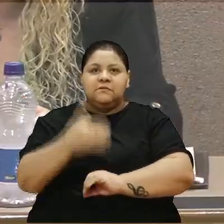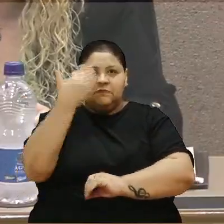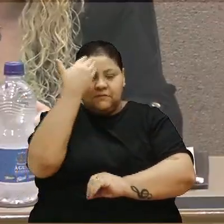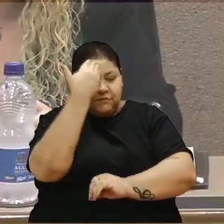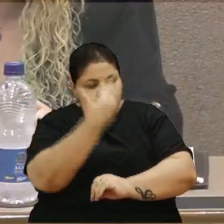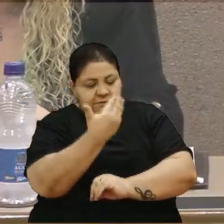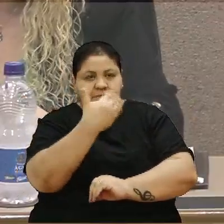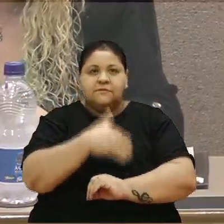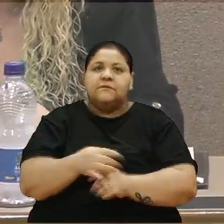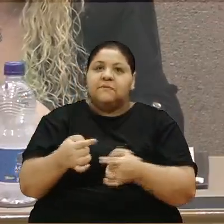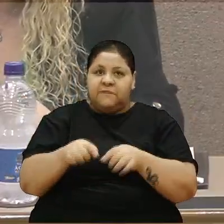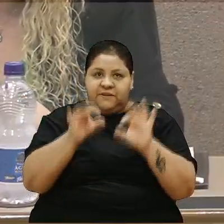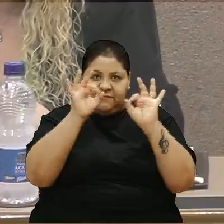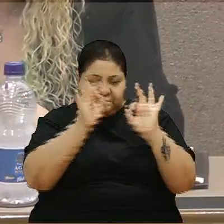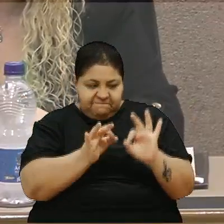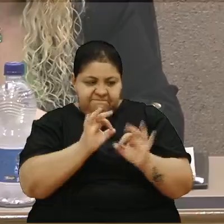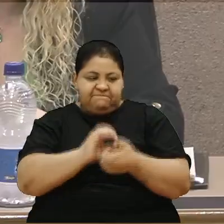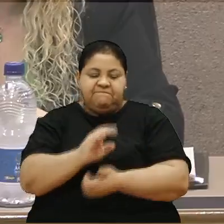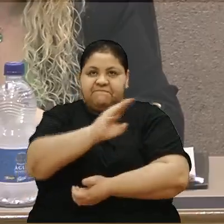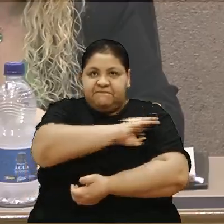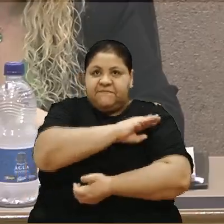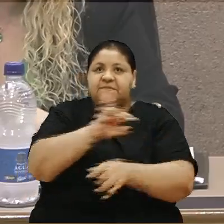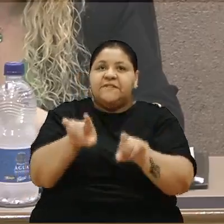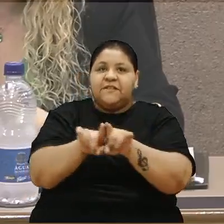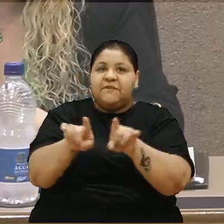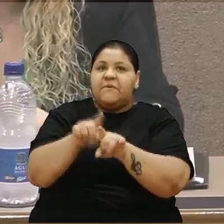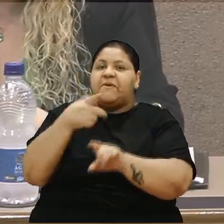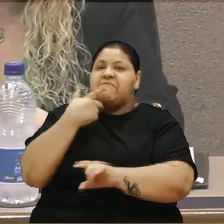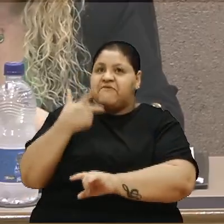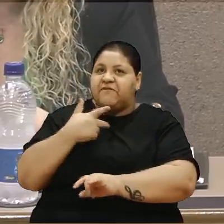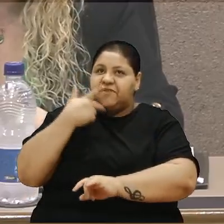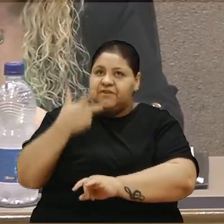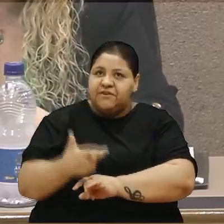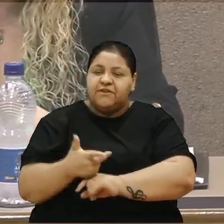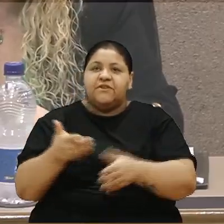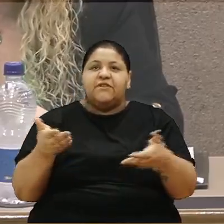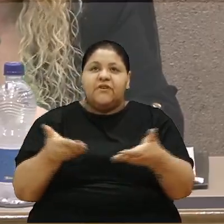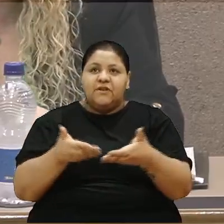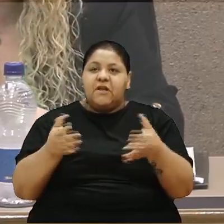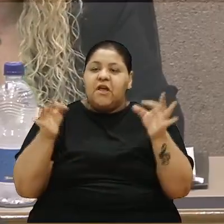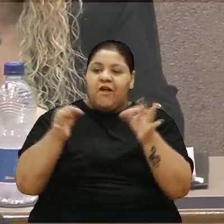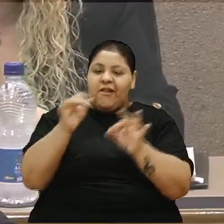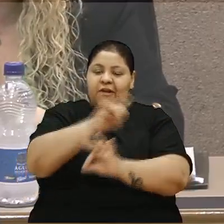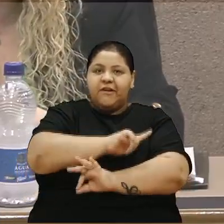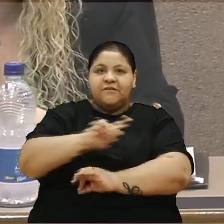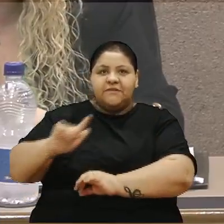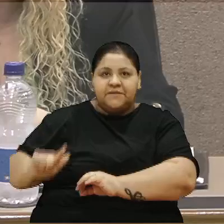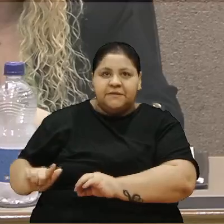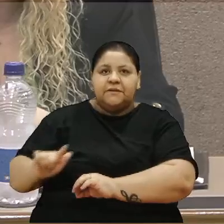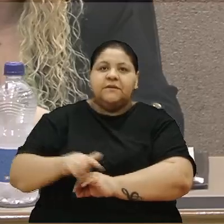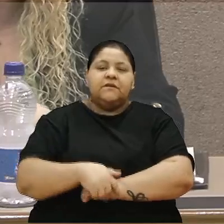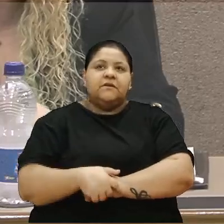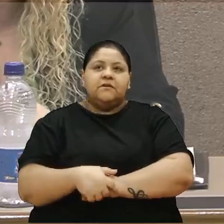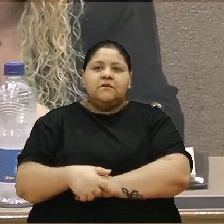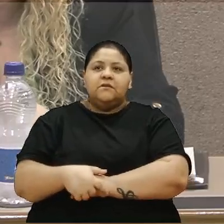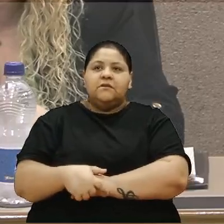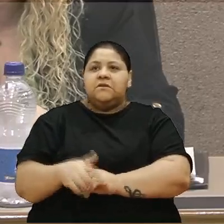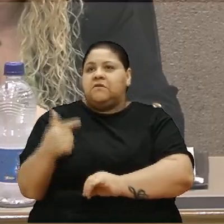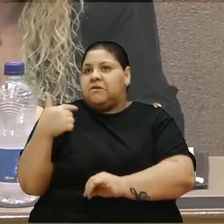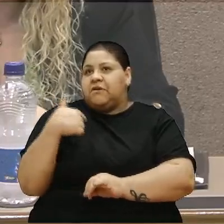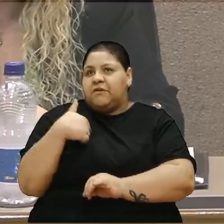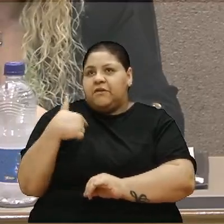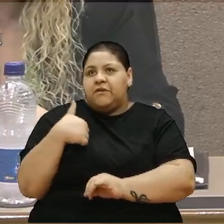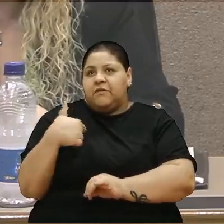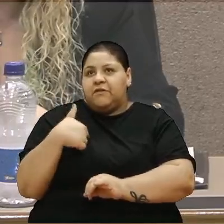Obrigado, Iago, mas tu tem razão. O capitão Ramon também falou também agora das situações elogiando o governo aí. Né, eu pleiteava